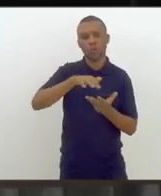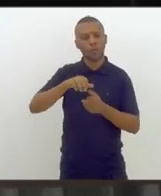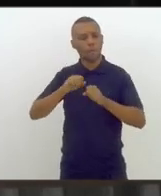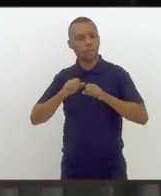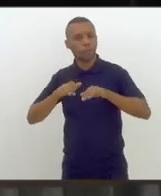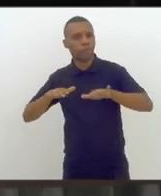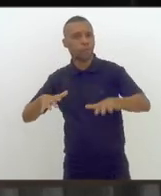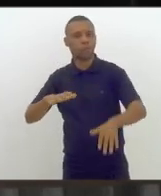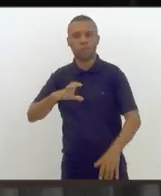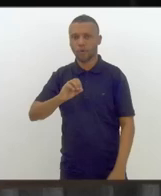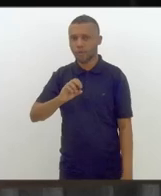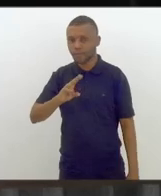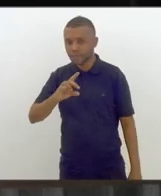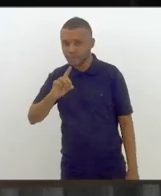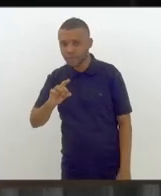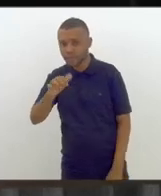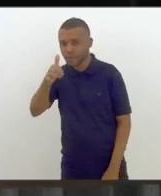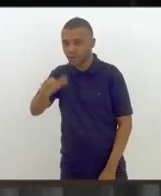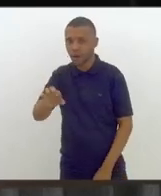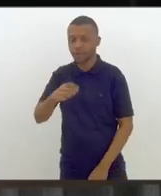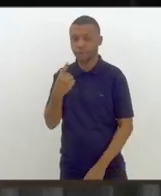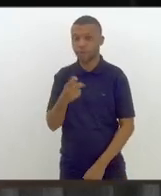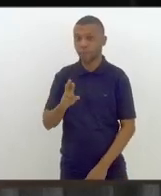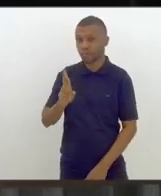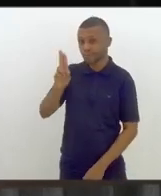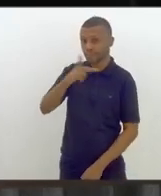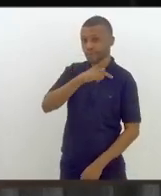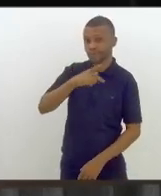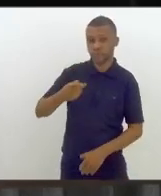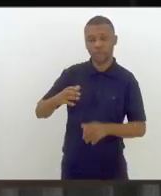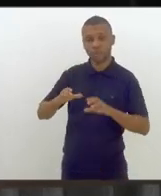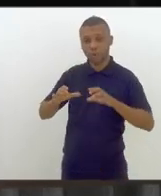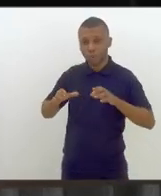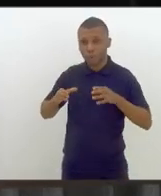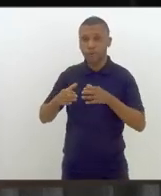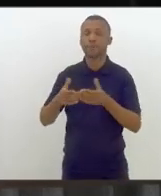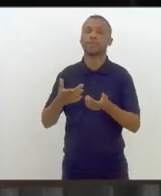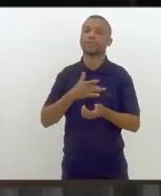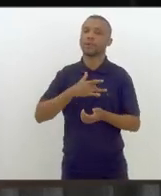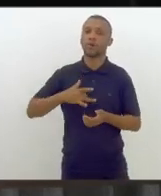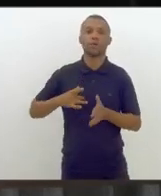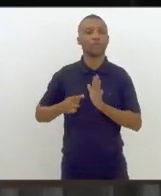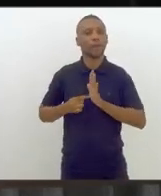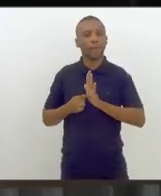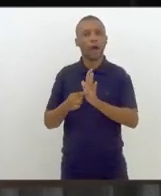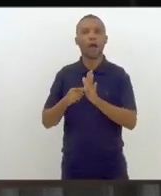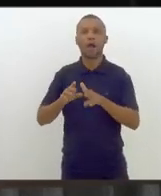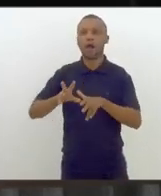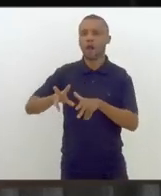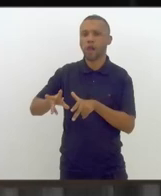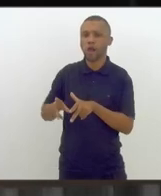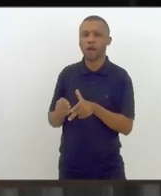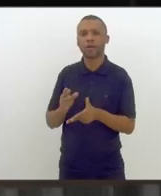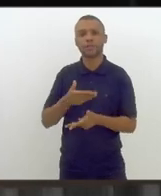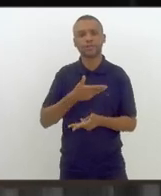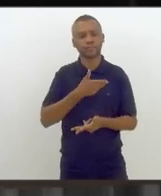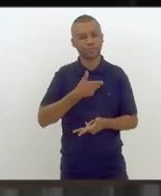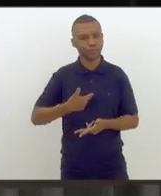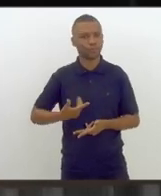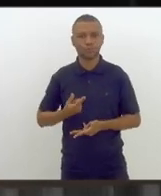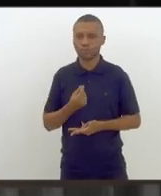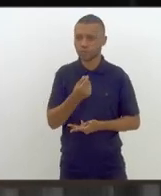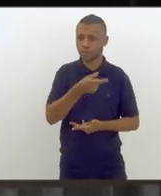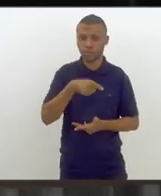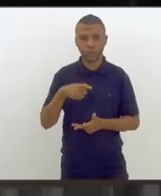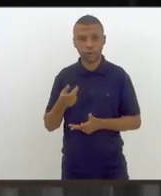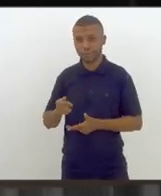da Comissão de Saúde que comecei a apontar os desvios de dinheiro público, que representei nessa casa pela instalação de uma